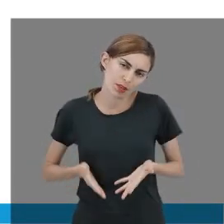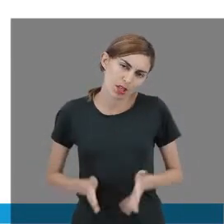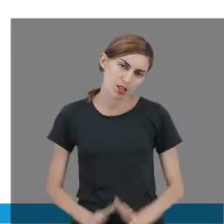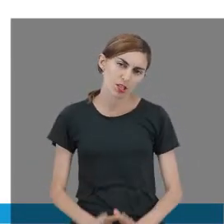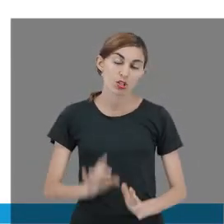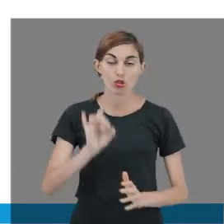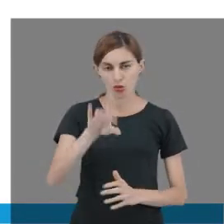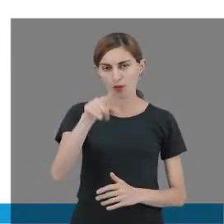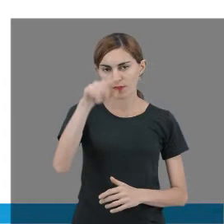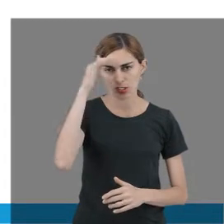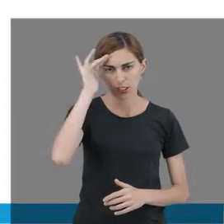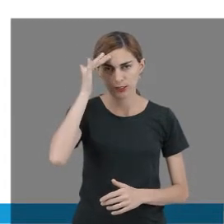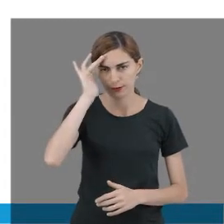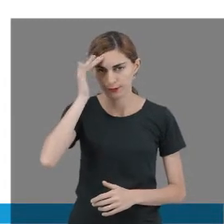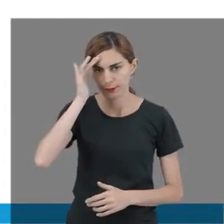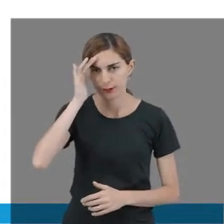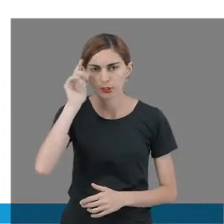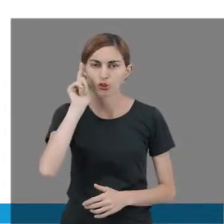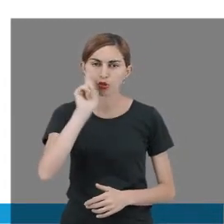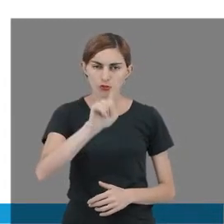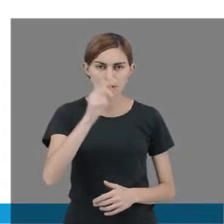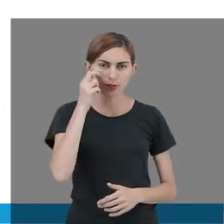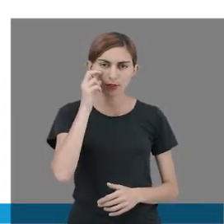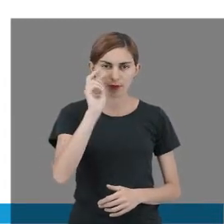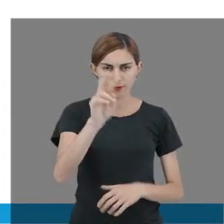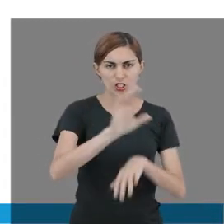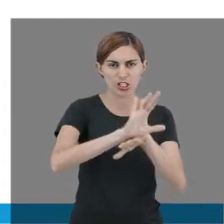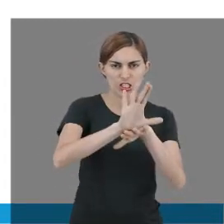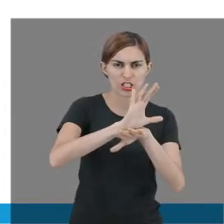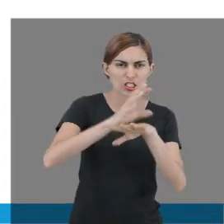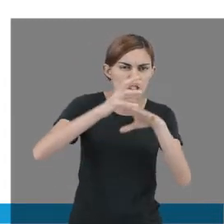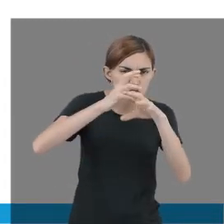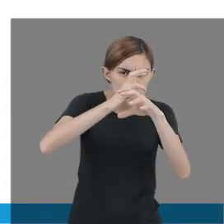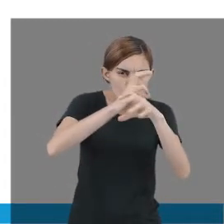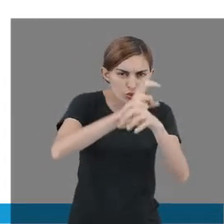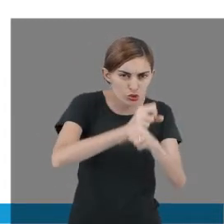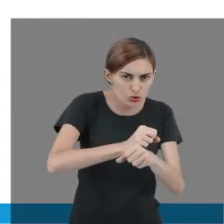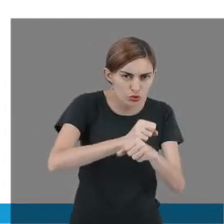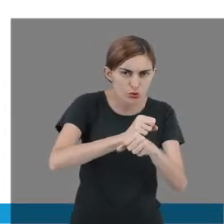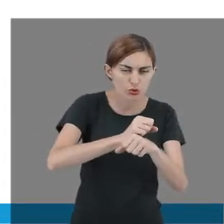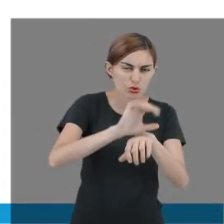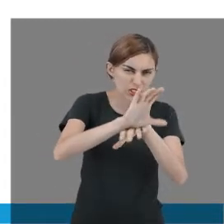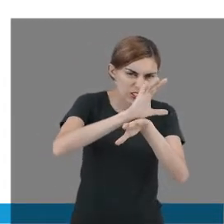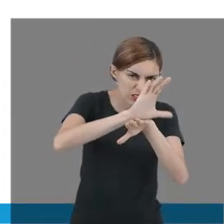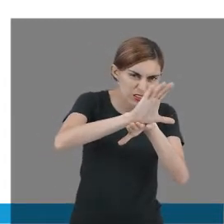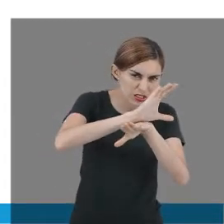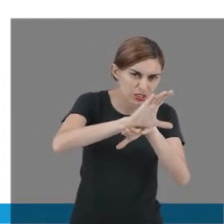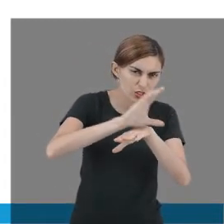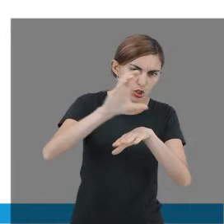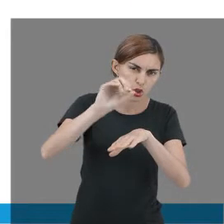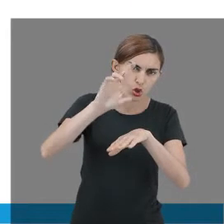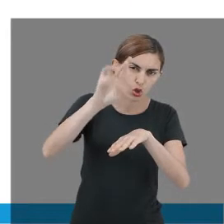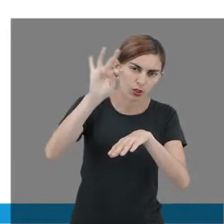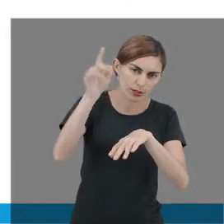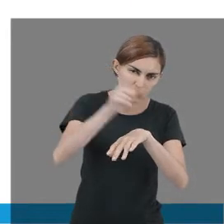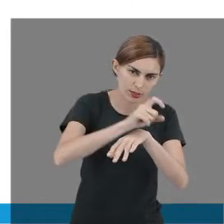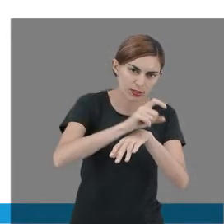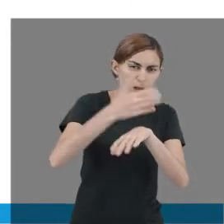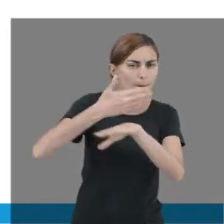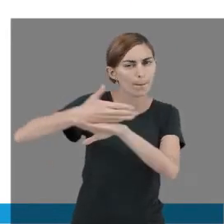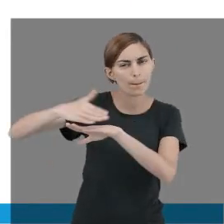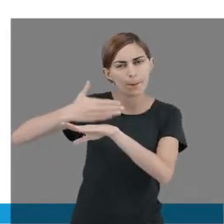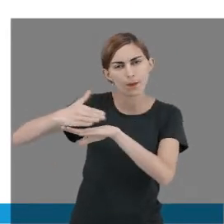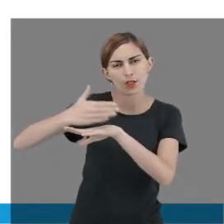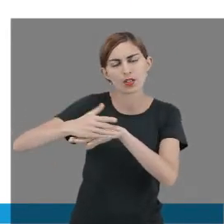recém-nascido, só para vocês entenderem que a gente consegue ver o que é cinza mais escura aqui é a substância cinzenta, onde está o córtex, e o que é branquinho